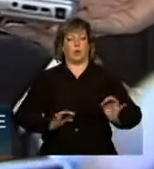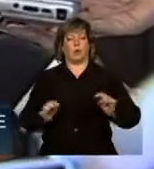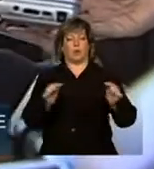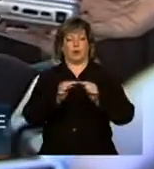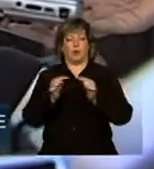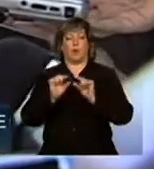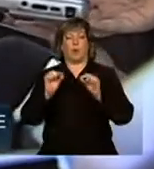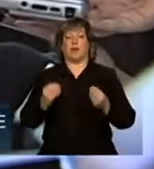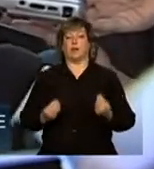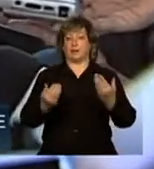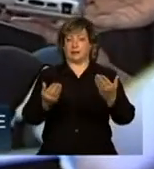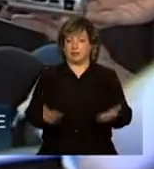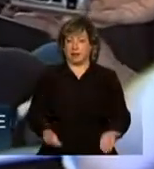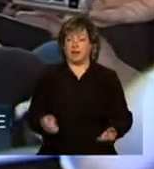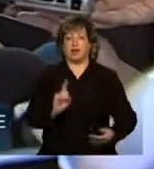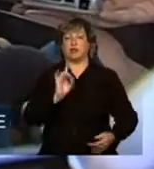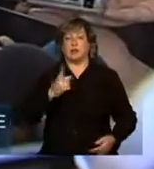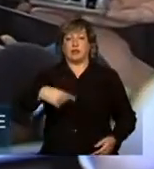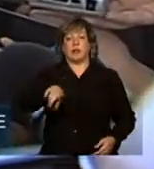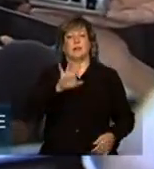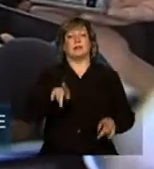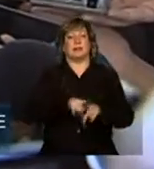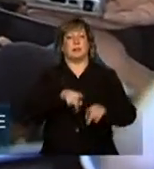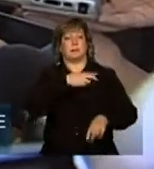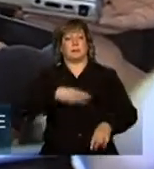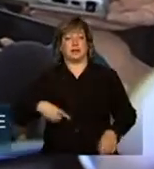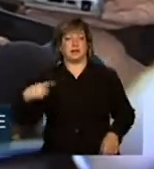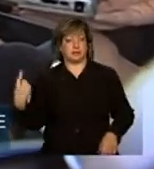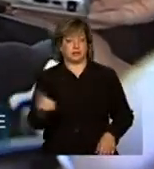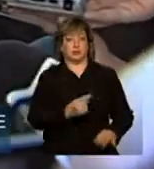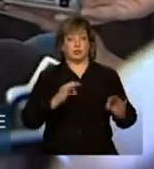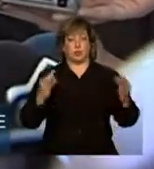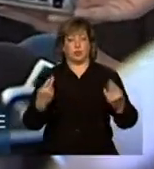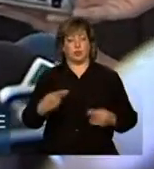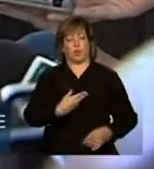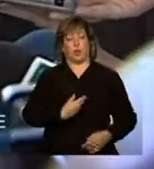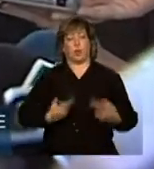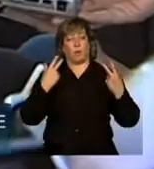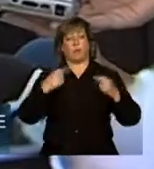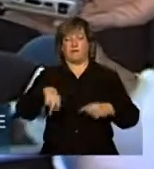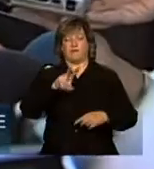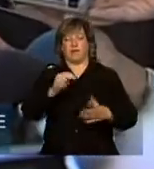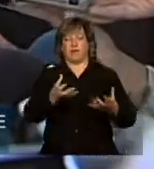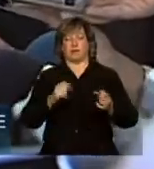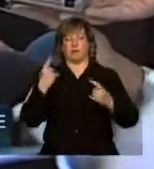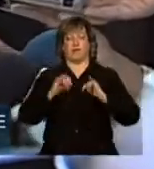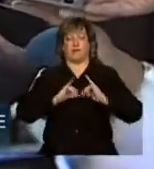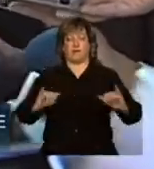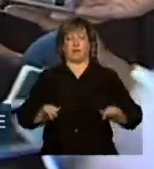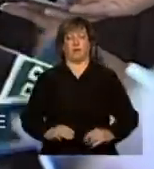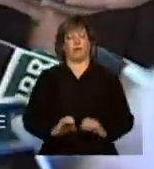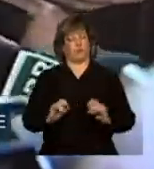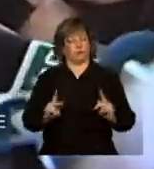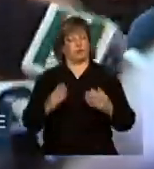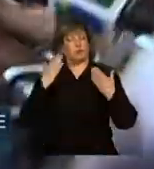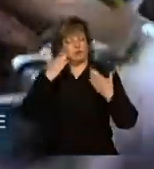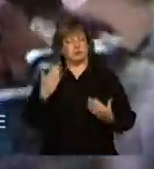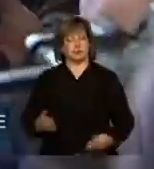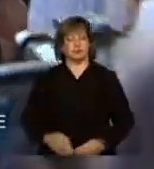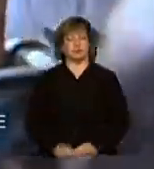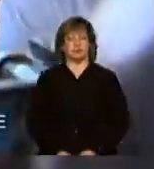com as entregas, não só delas, também dos ministros, como são normalmente no governo. Vocês vão receber. É isso. Obrigada.